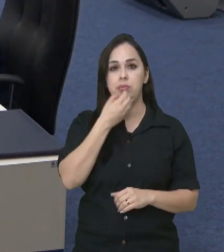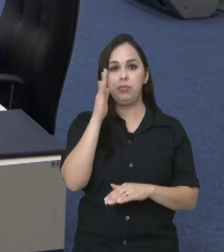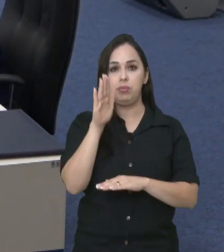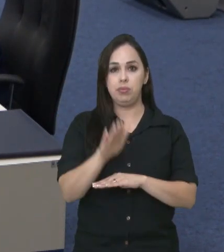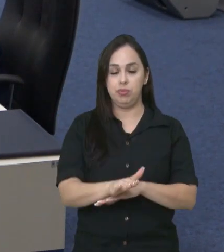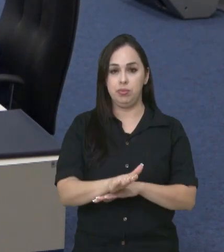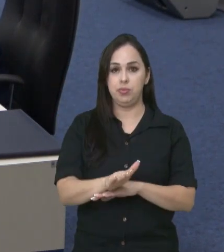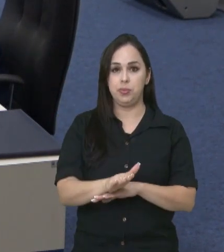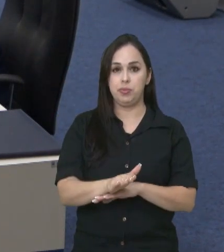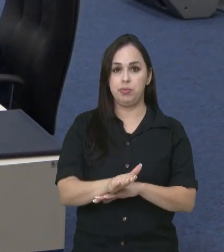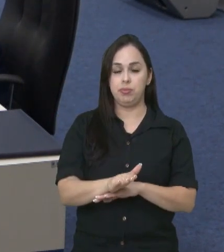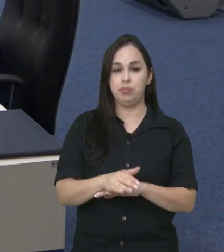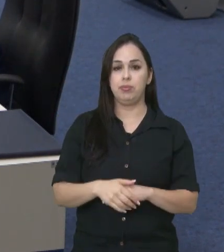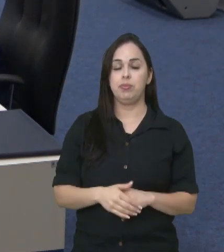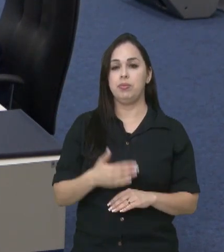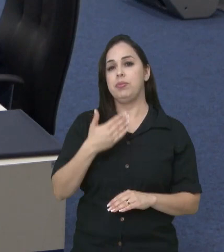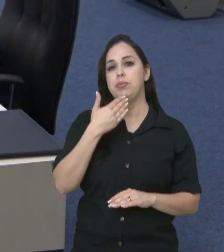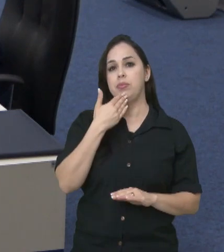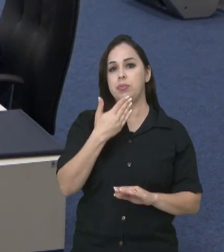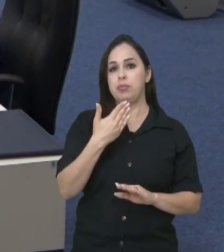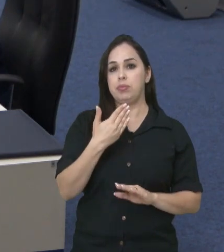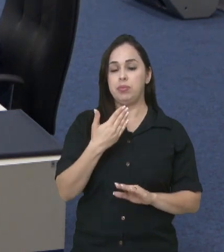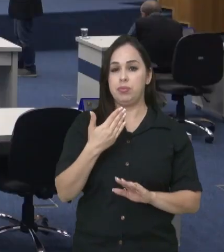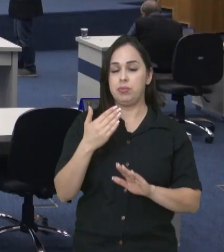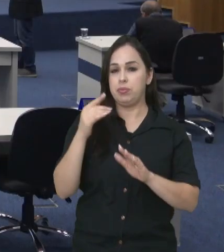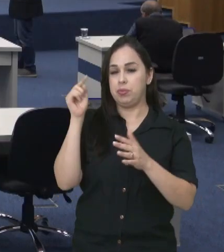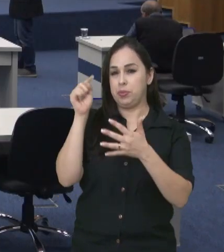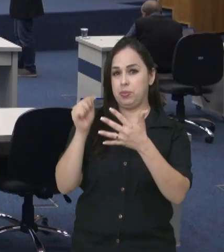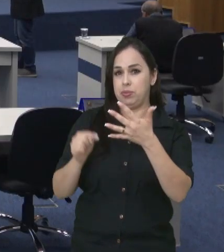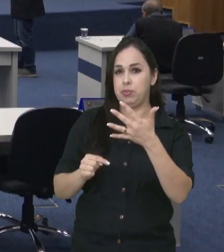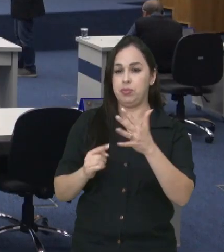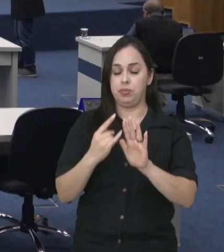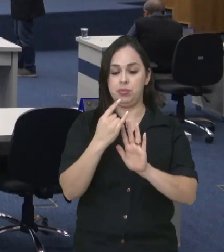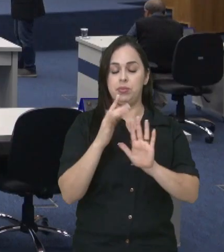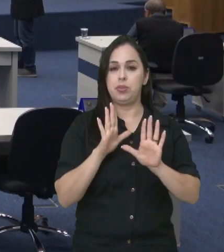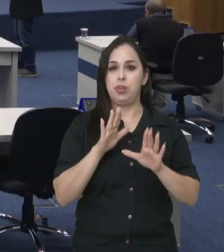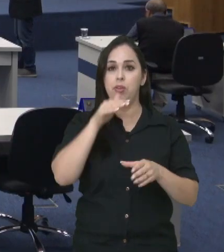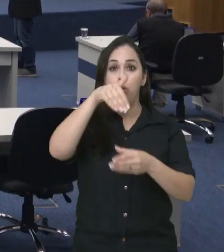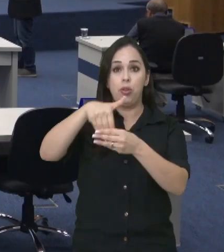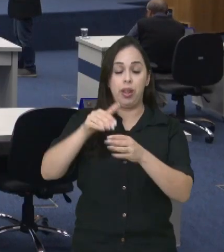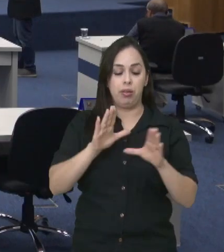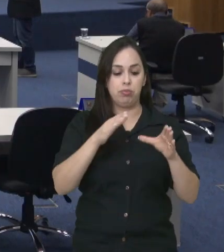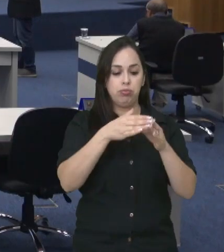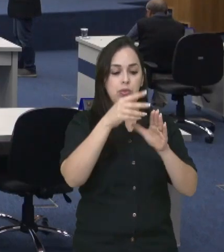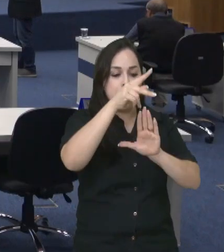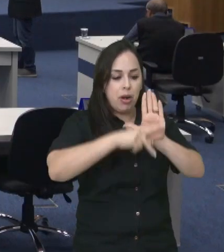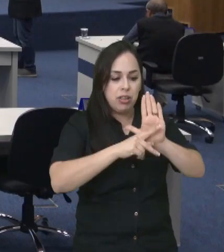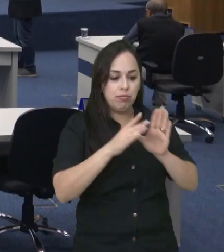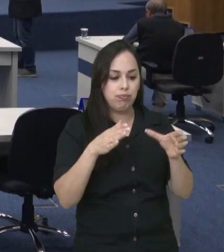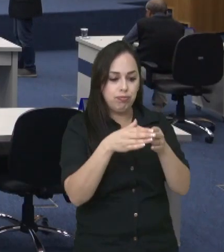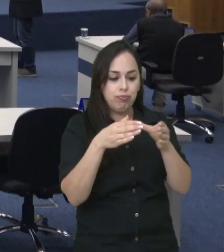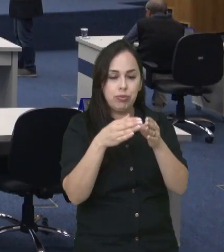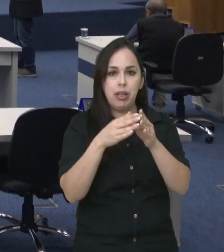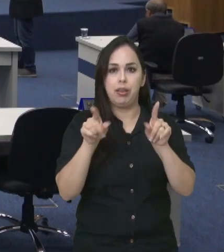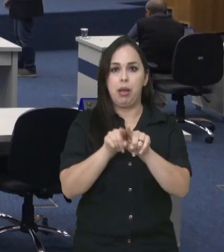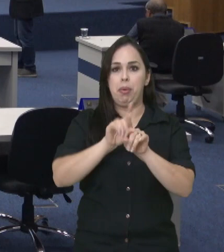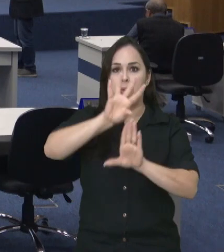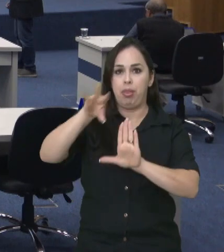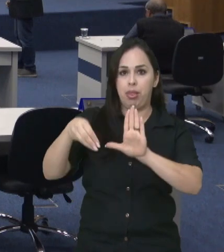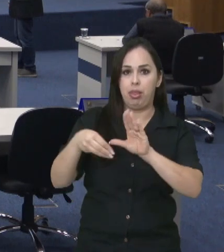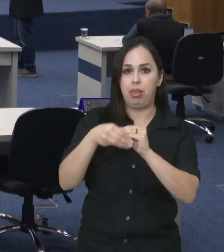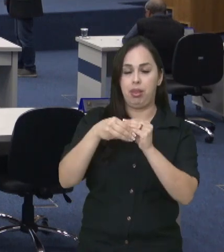tarde. Solicito alguns pedidos, senhor presidente. Votação em bloco, a inclusão de alguns documentos das